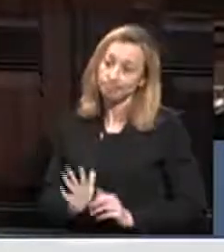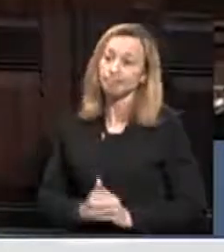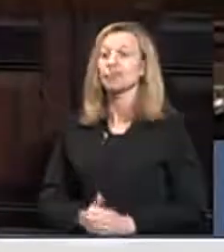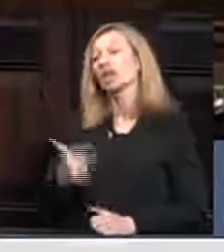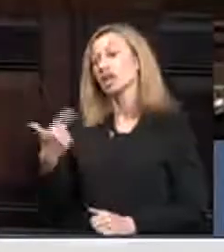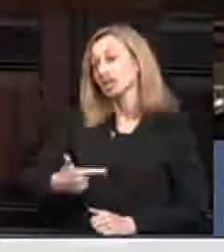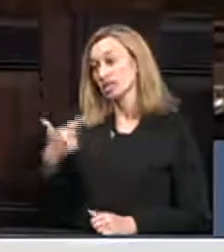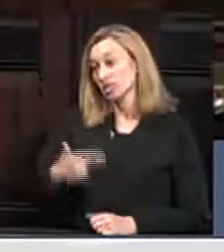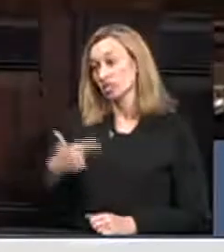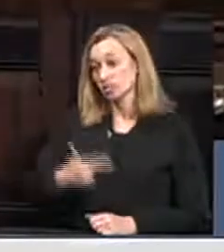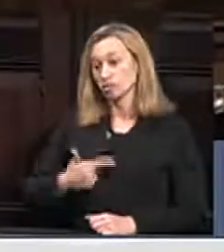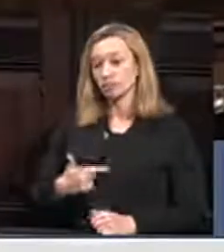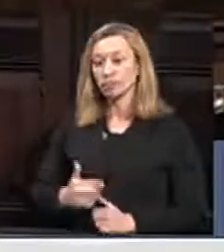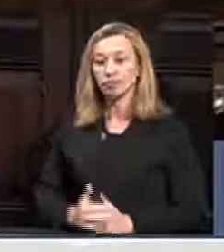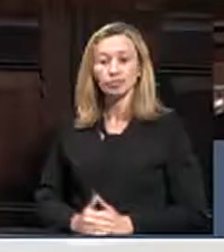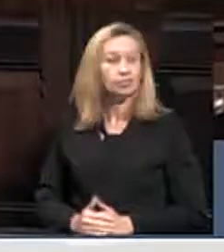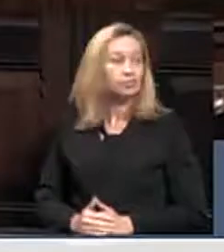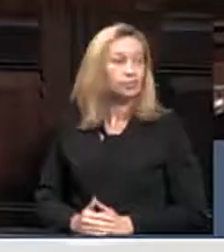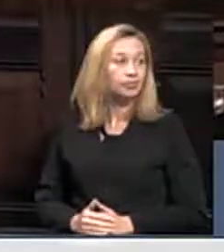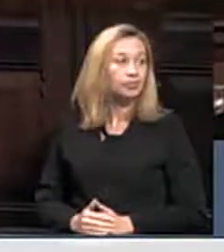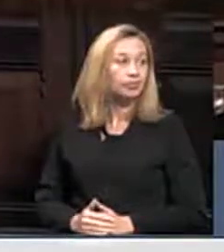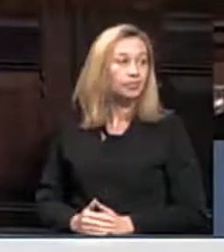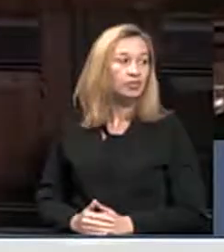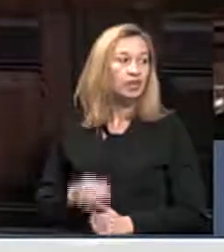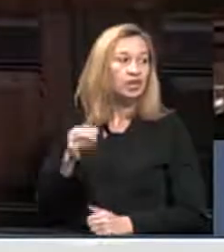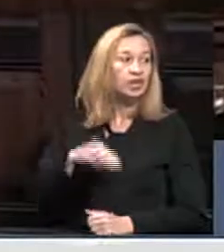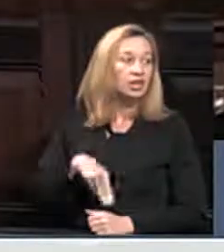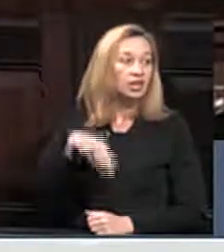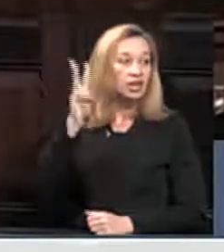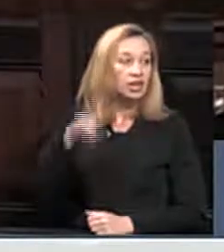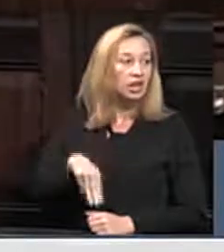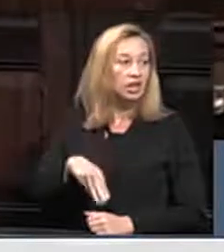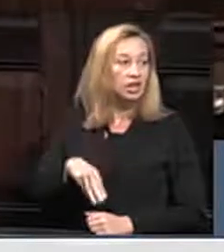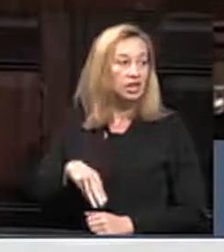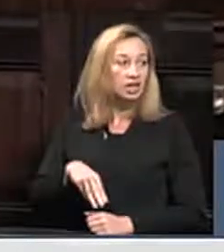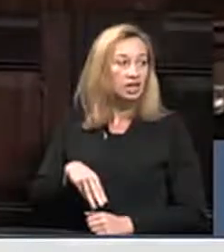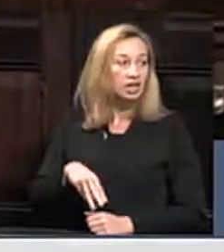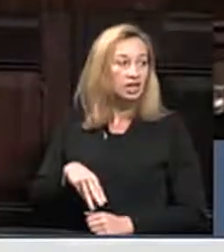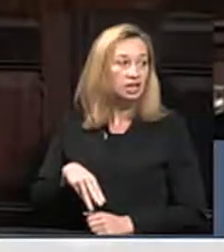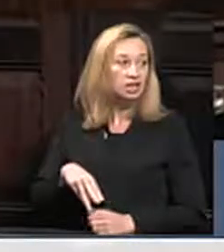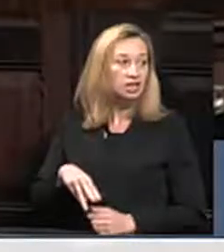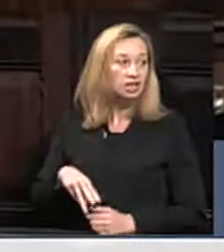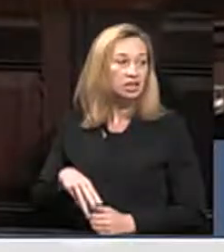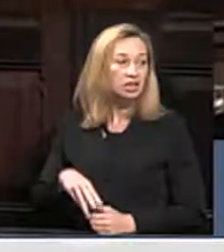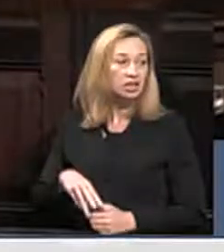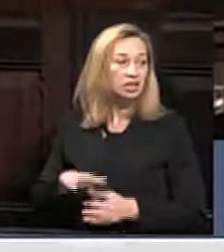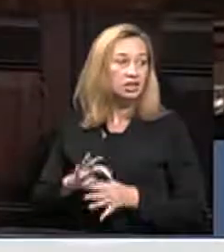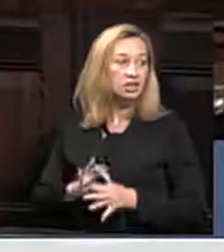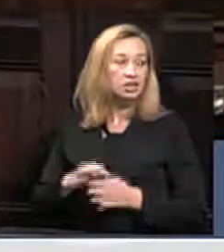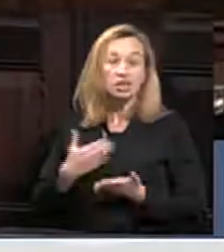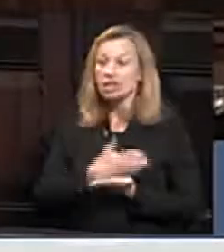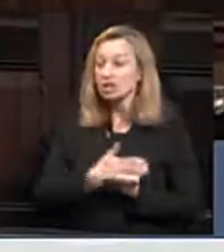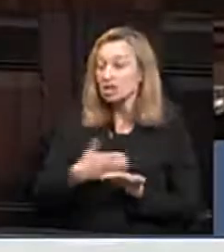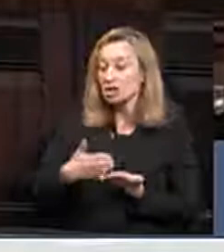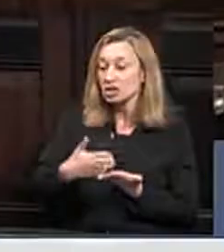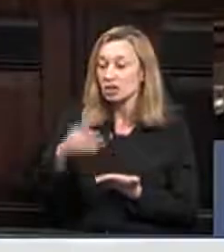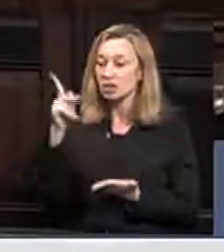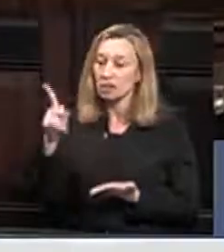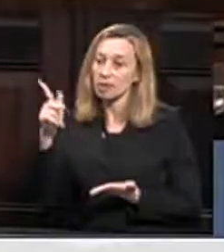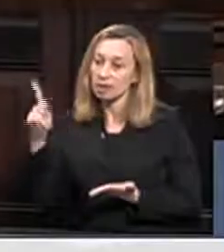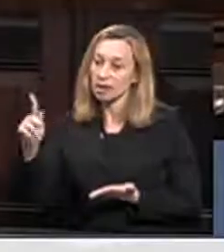segunda posição, que quem inaugurou esse caminho aqui no parlamento foi o